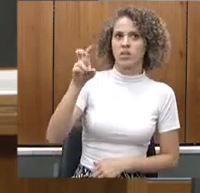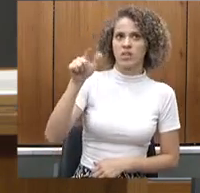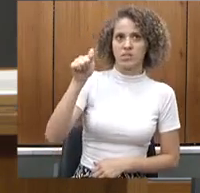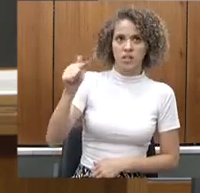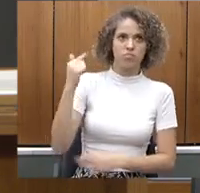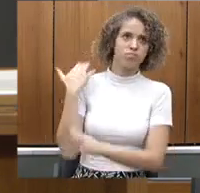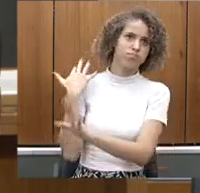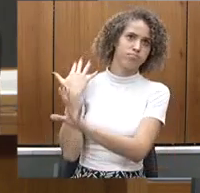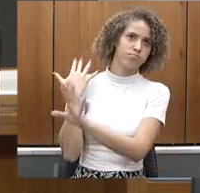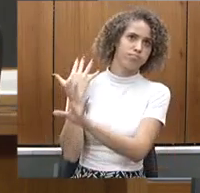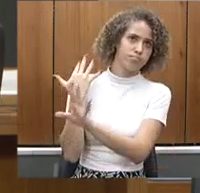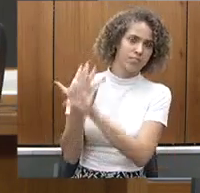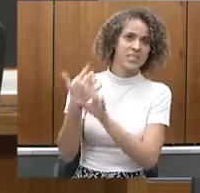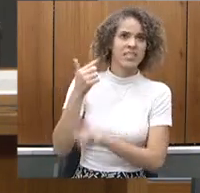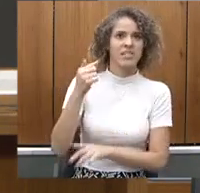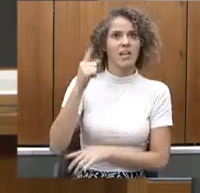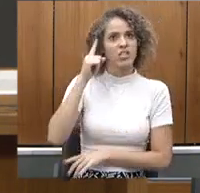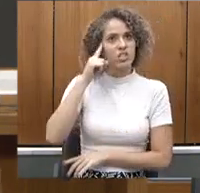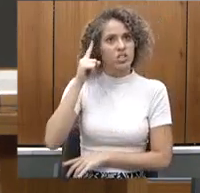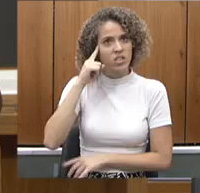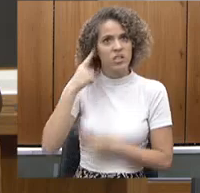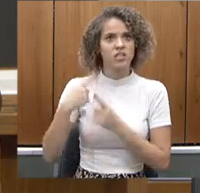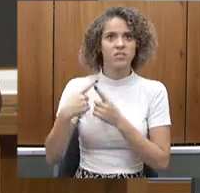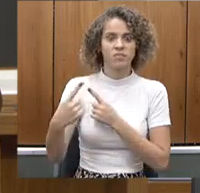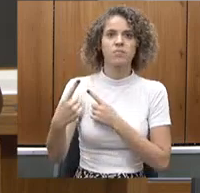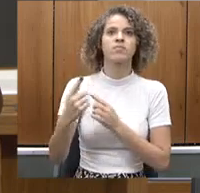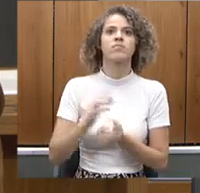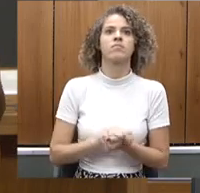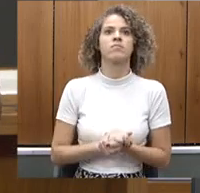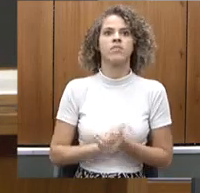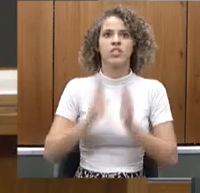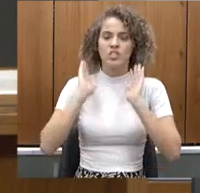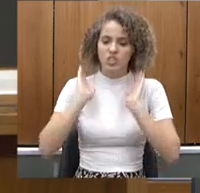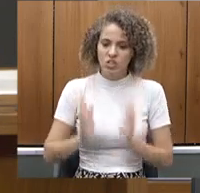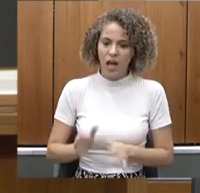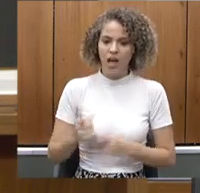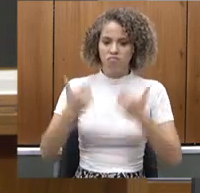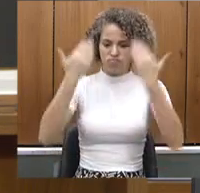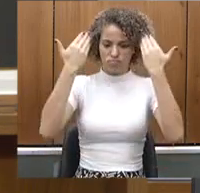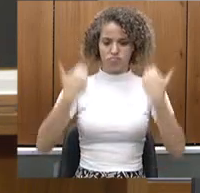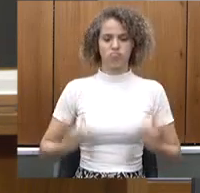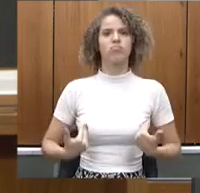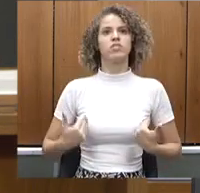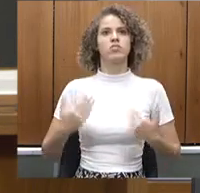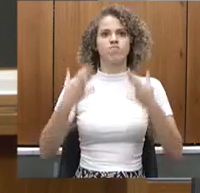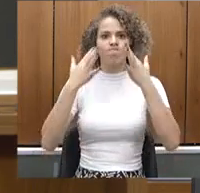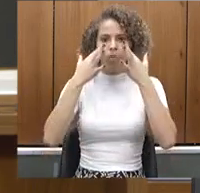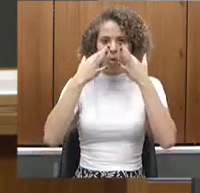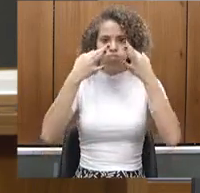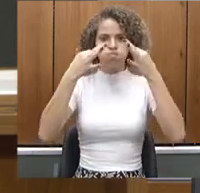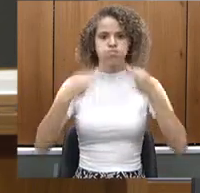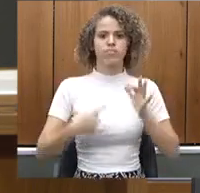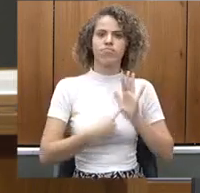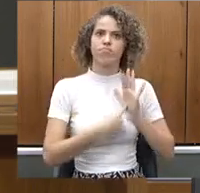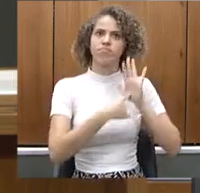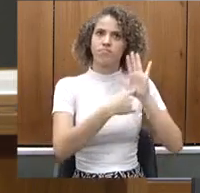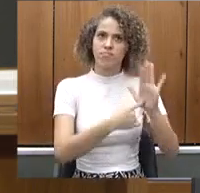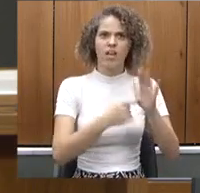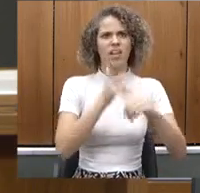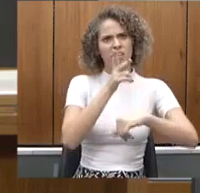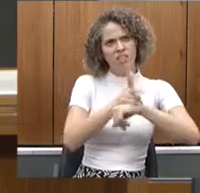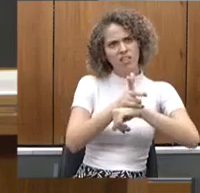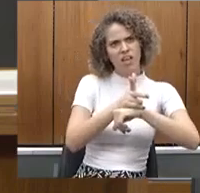por dia sete dias por semana servindo o povo Mineiro com cidadania e só lidariedade e senhores permitir ter um videozinho